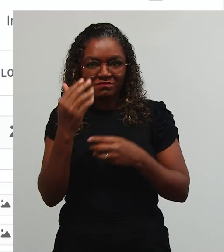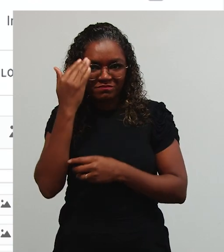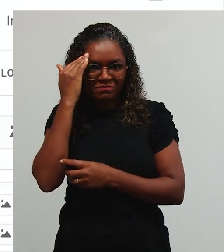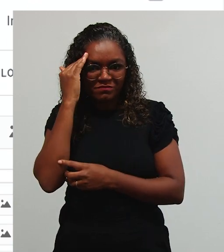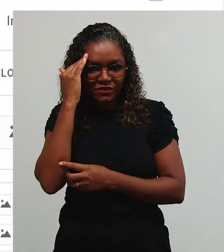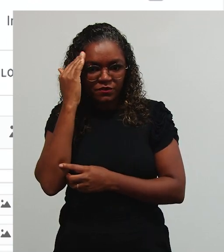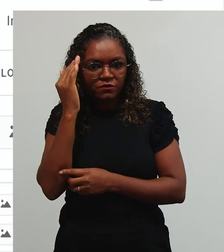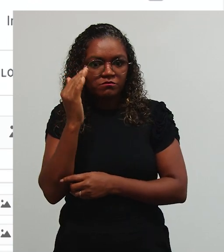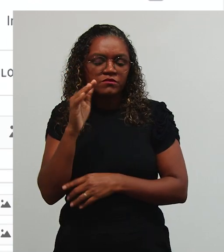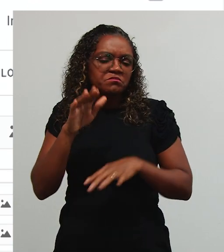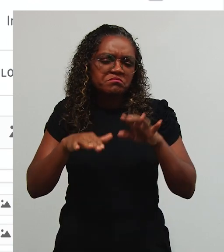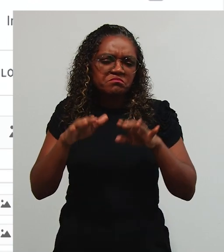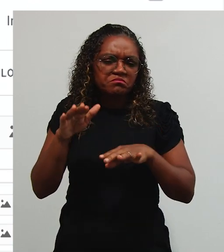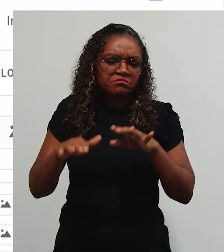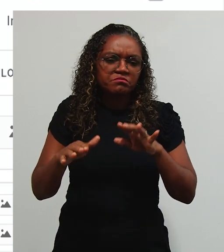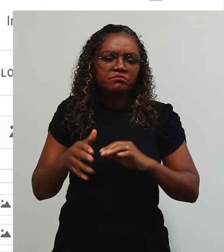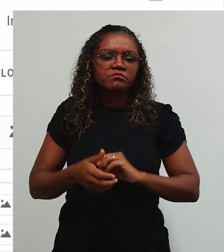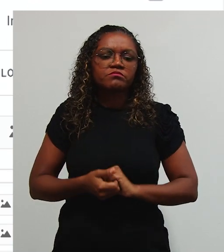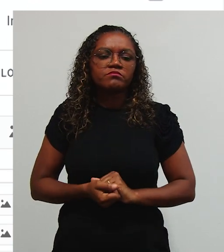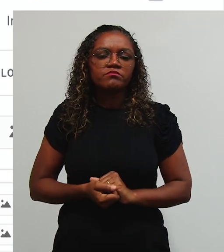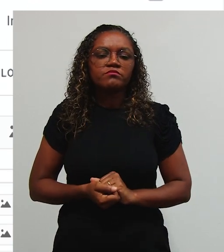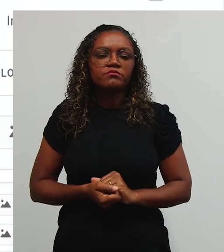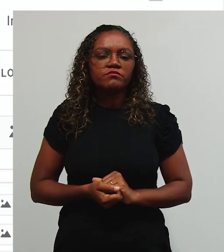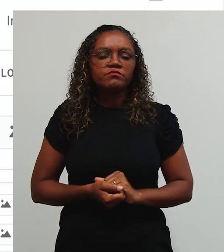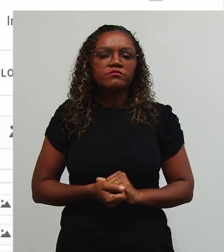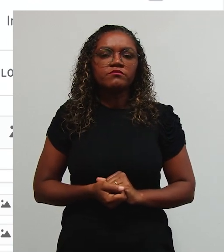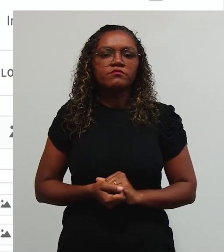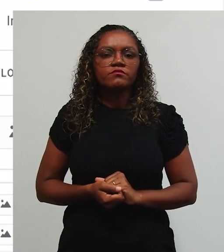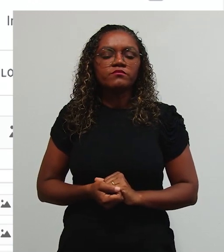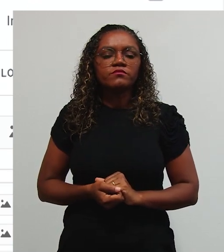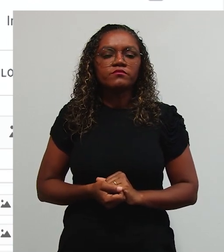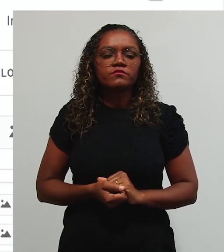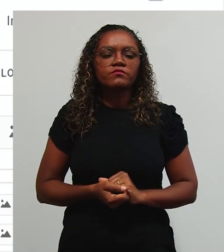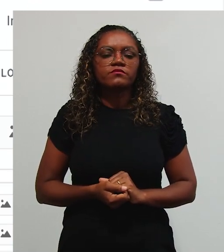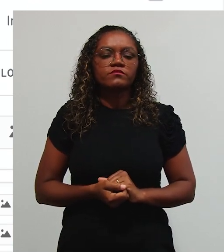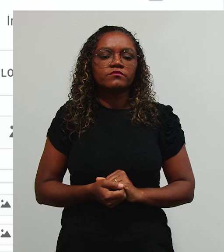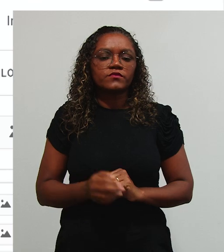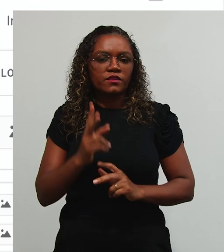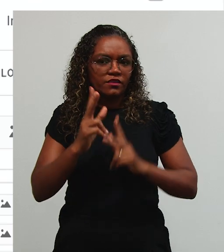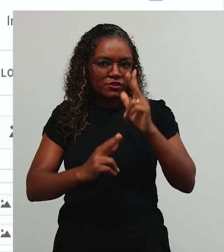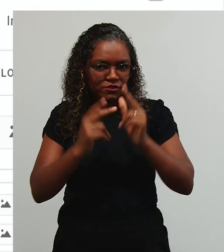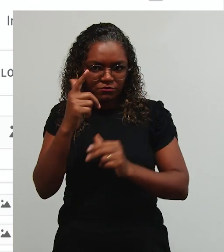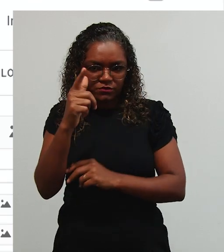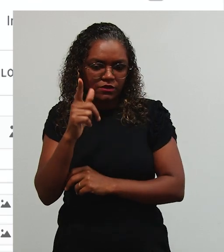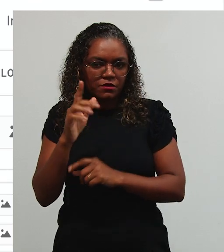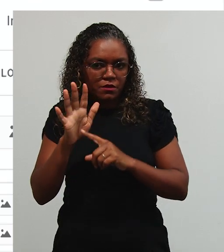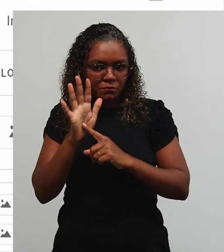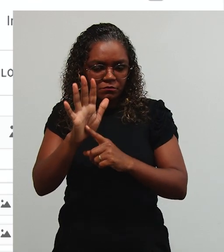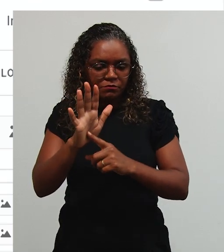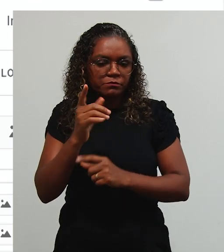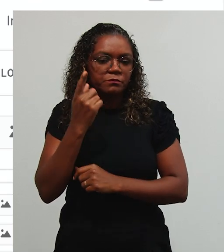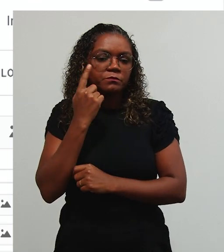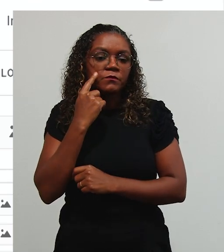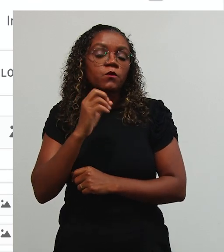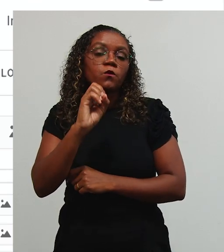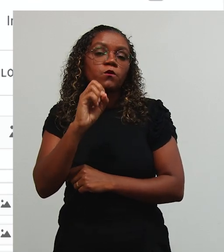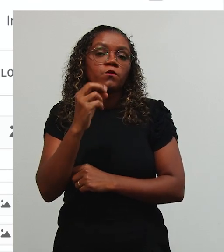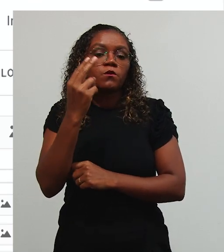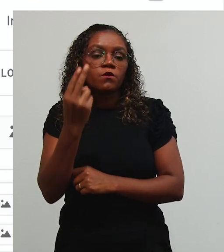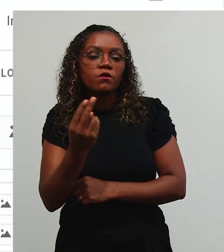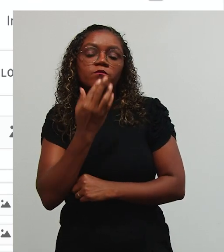iguais, tá? Aqui não vai, né, aparecer porque a gente está sem nenhuma edição nela. E você pode, por